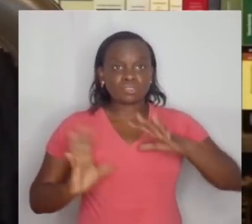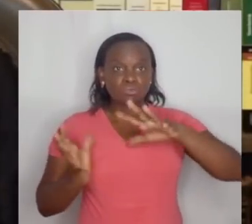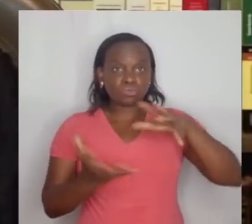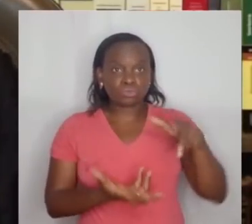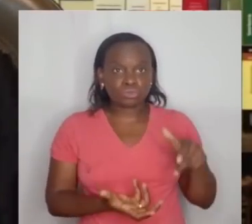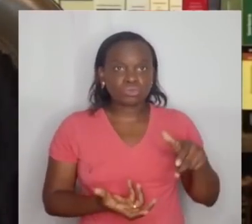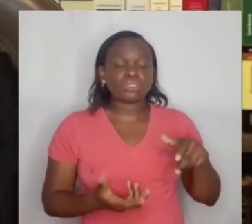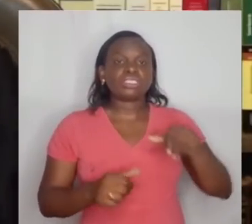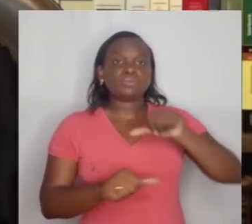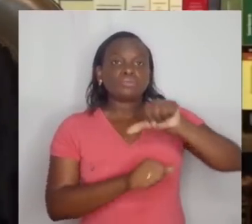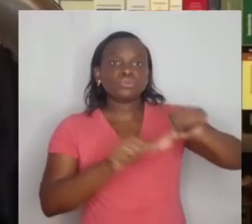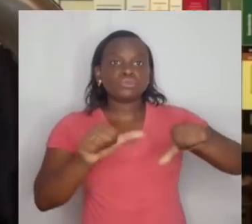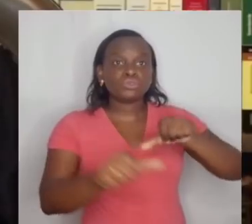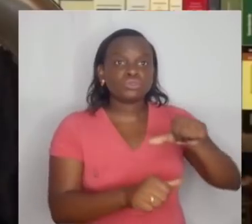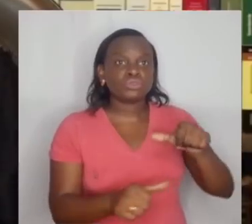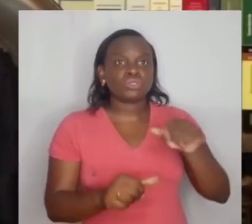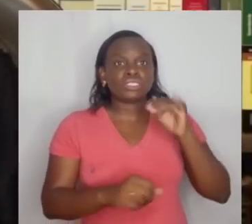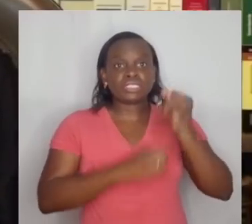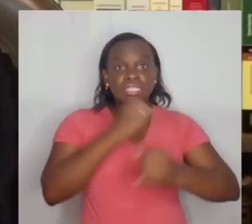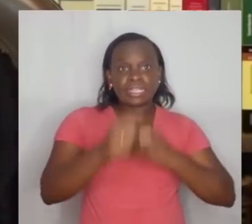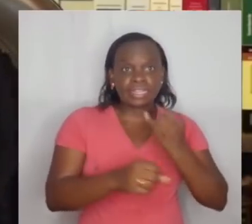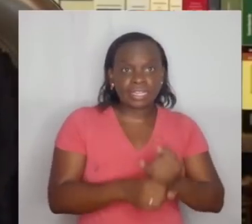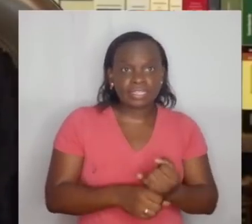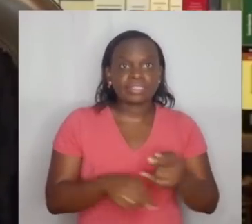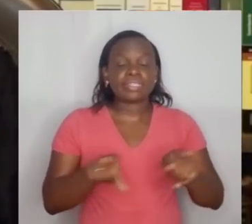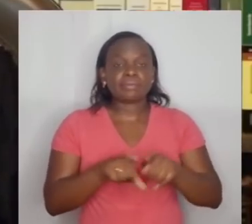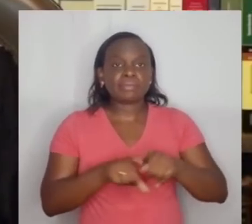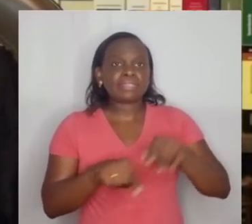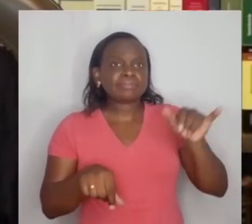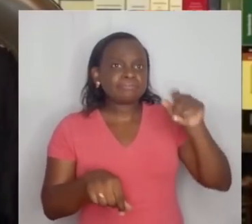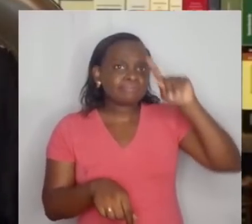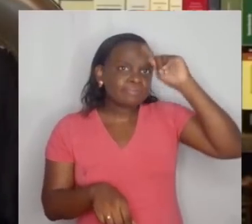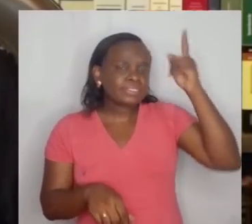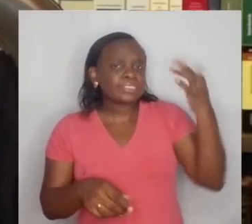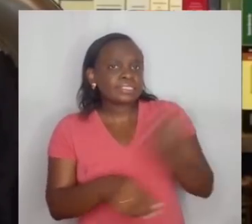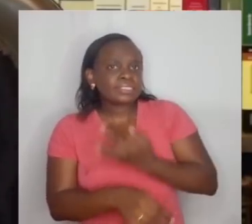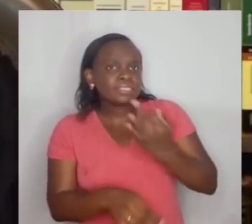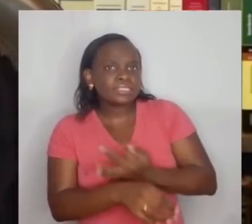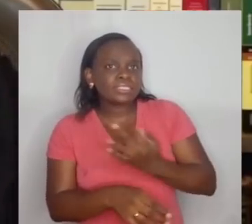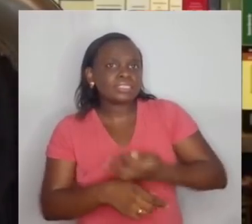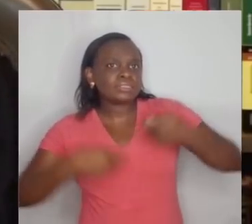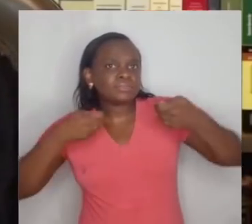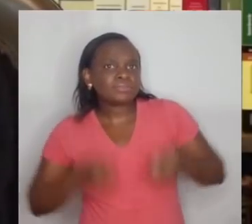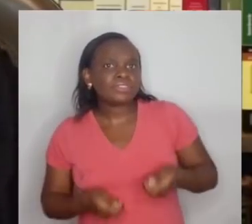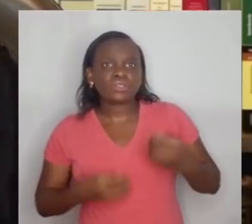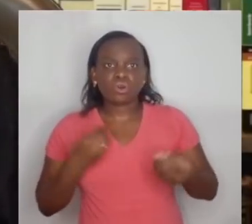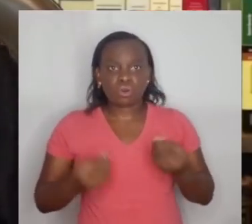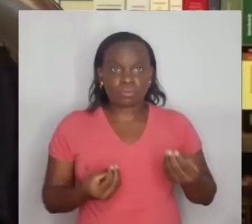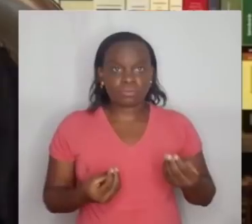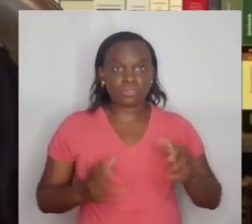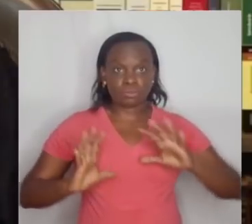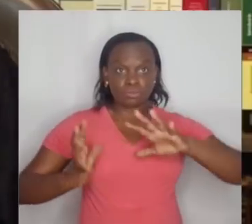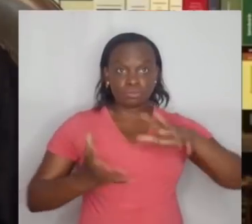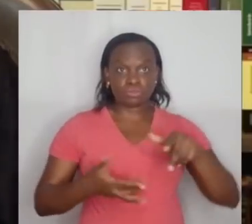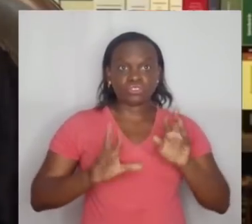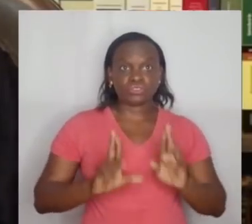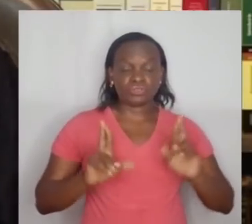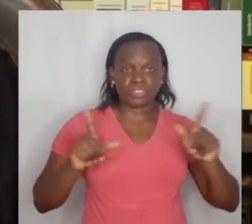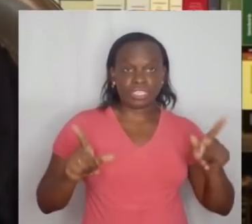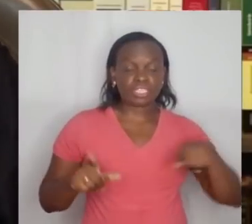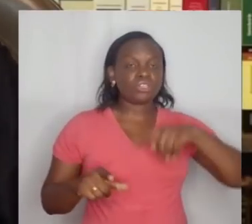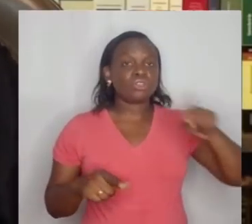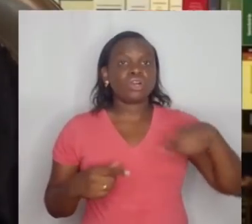presença no mundo que migrou para o online e reinventar suas formas de resistência. Nesse mundo